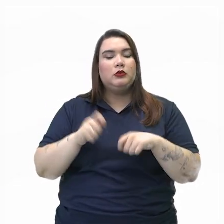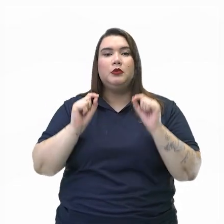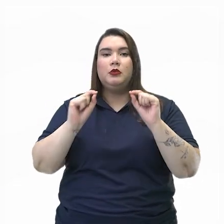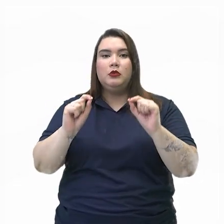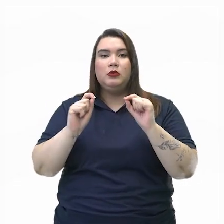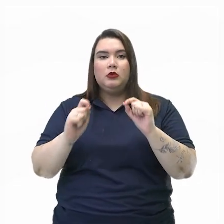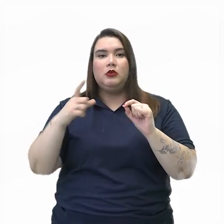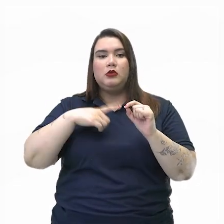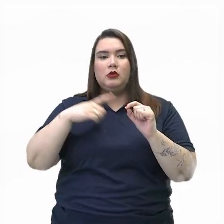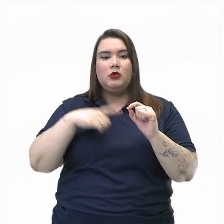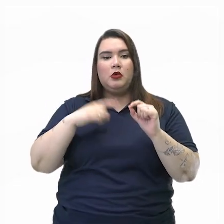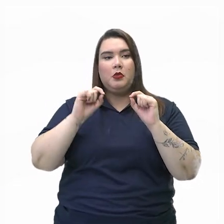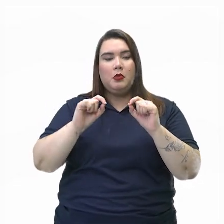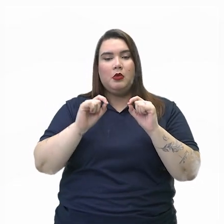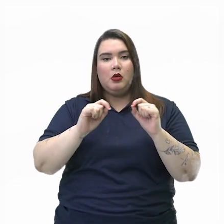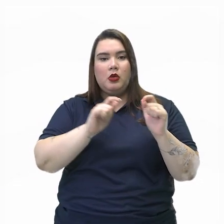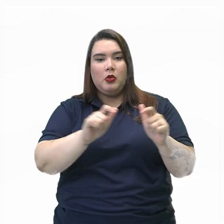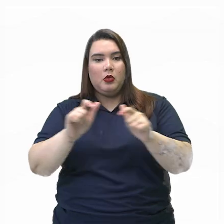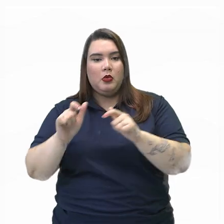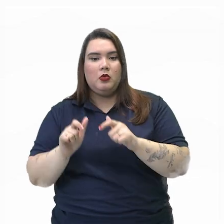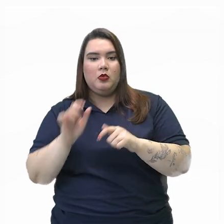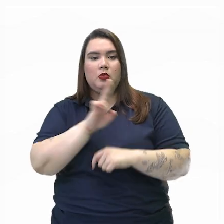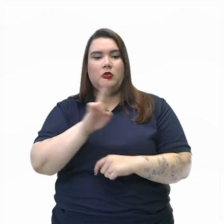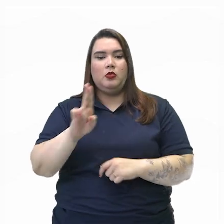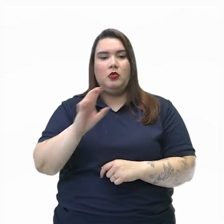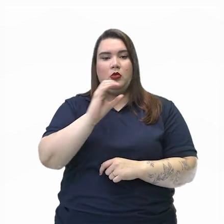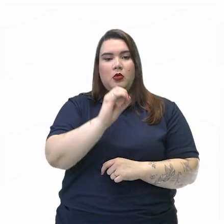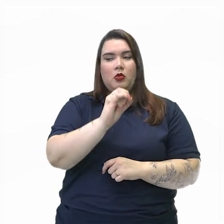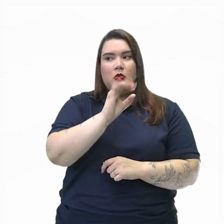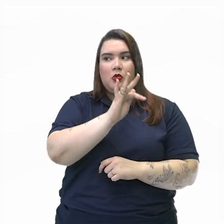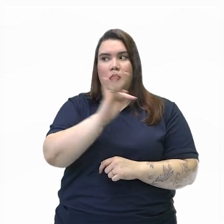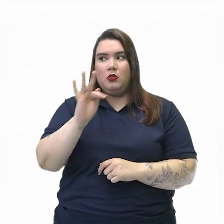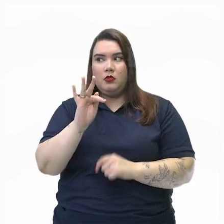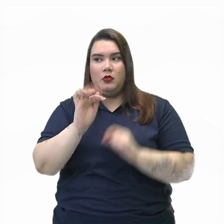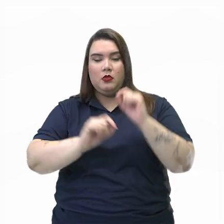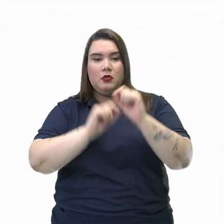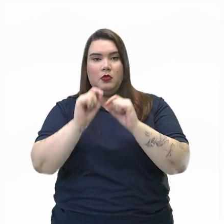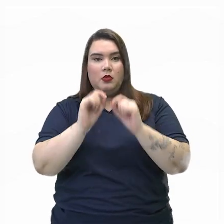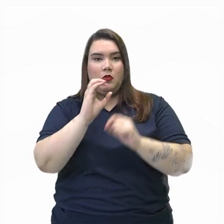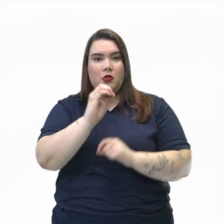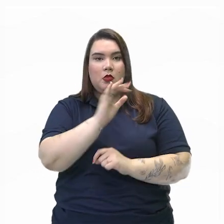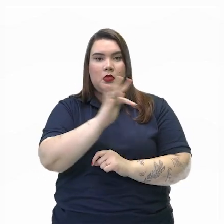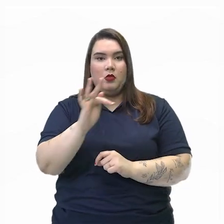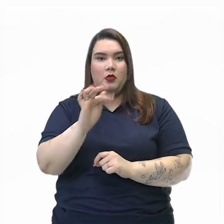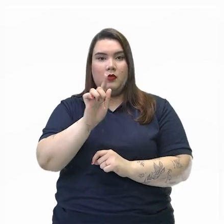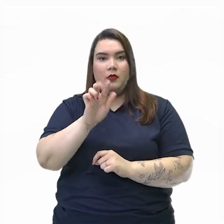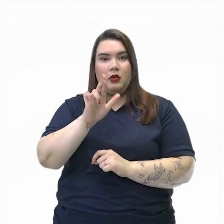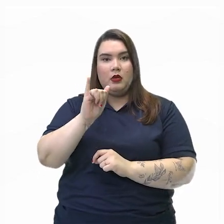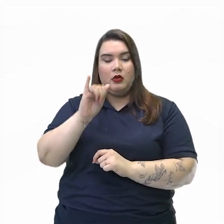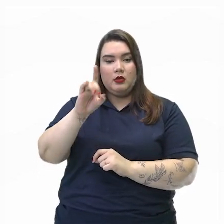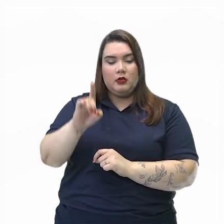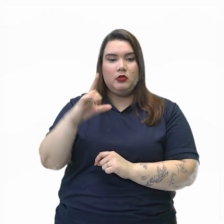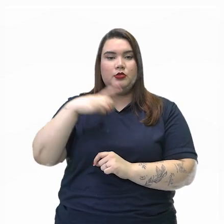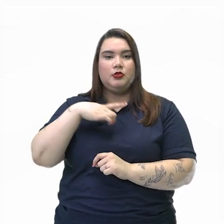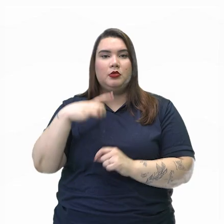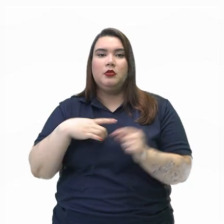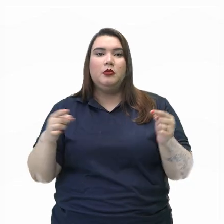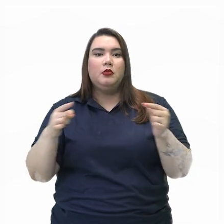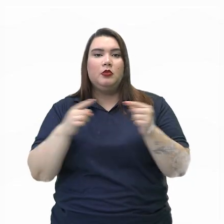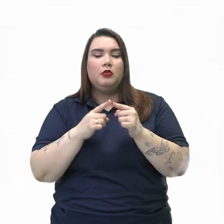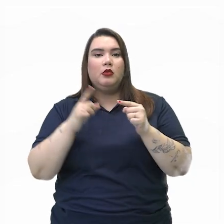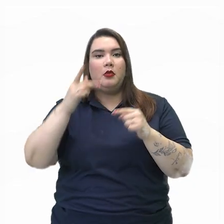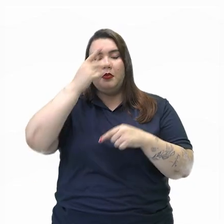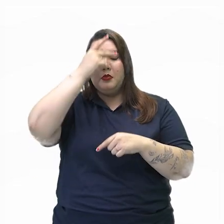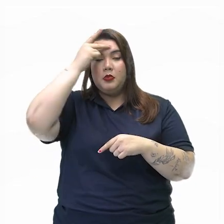possibilitando assim as instalações chamadas de off-grid. O que significa isso? Quando eu tenho